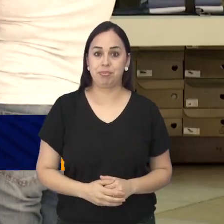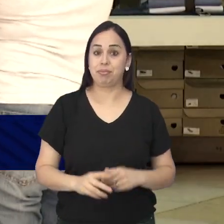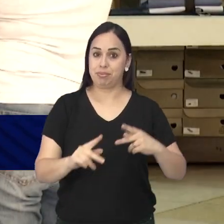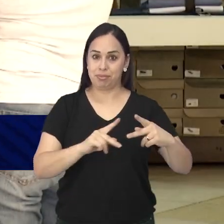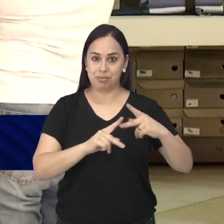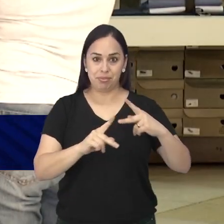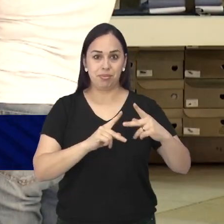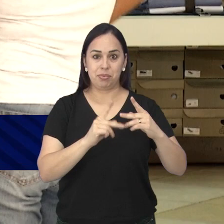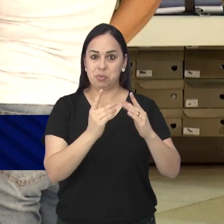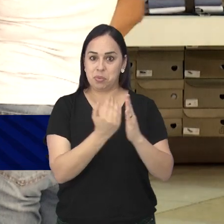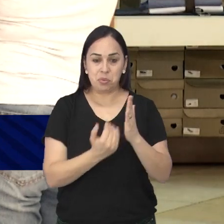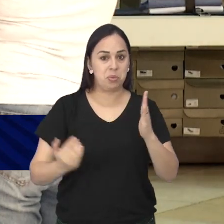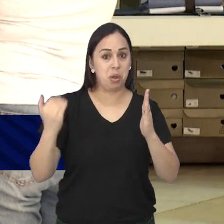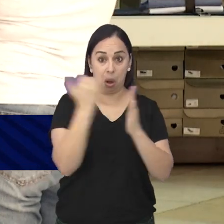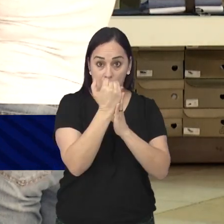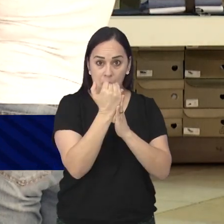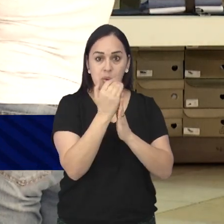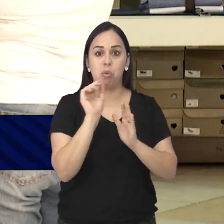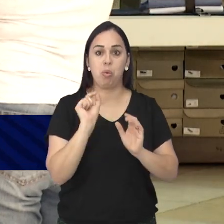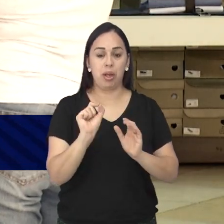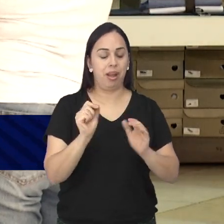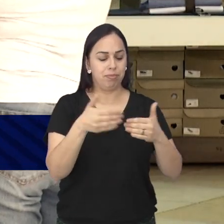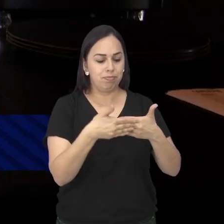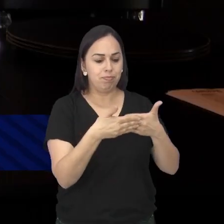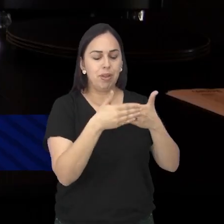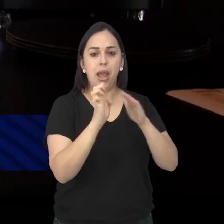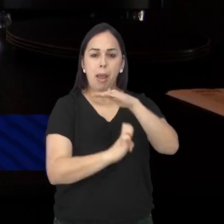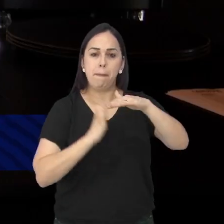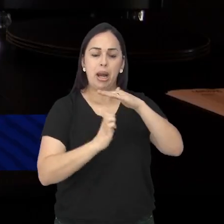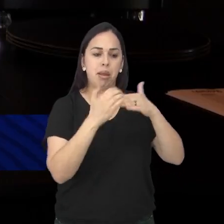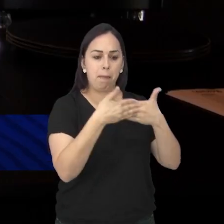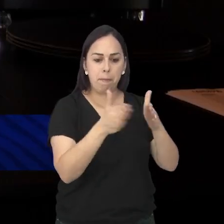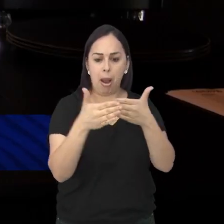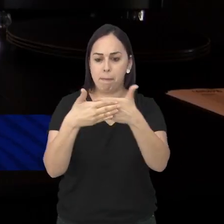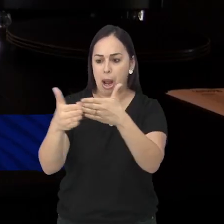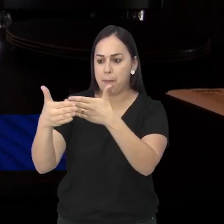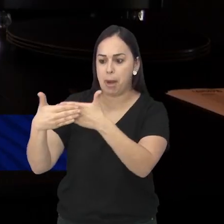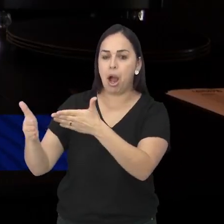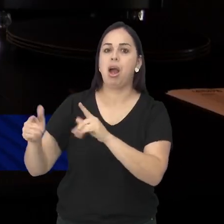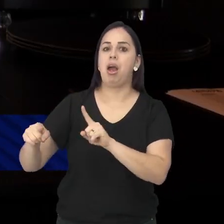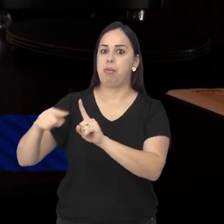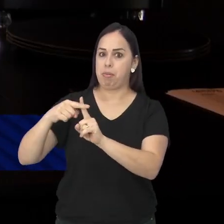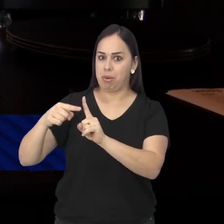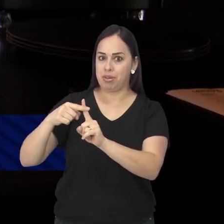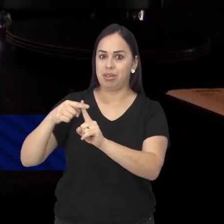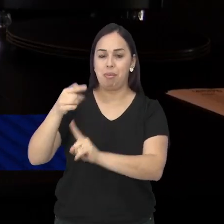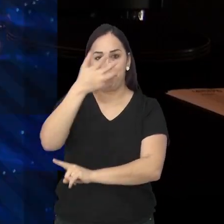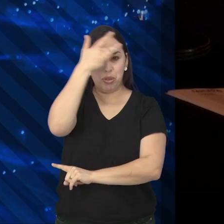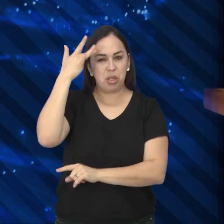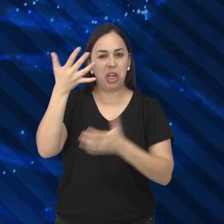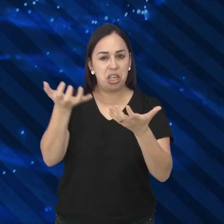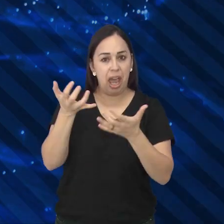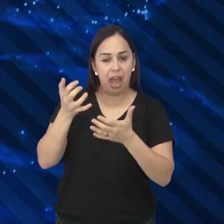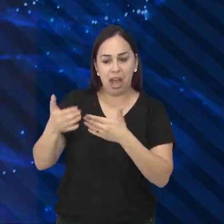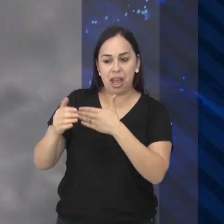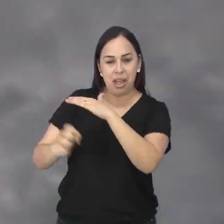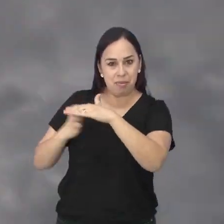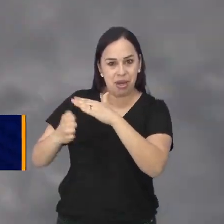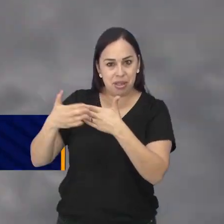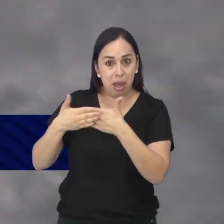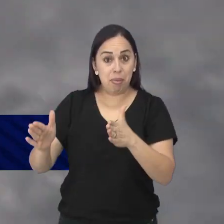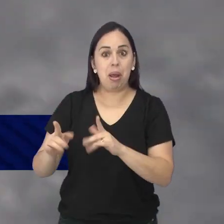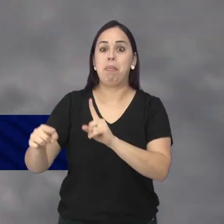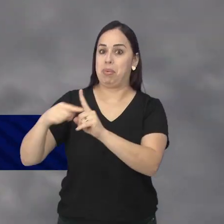dos Campos bate recorde em abertura de empresas no ano passado, sinal positivo para quem busca empreender. E